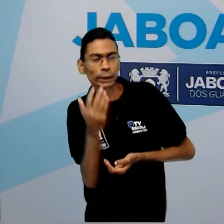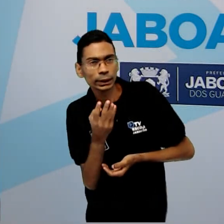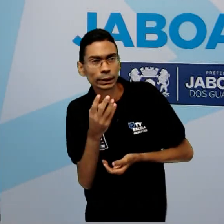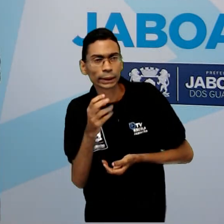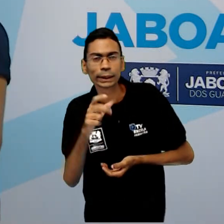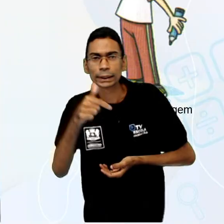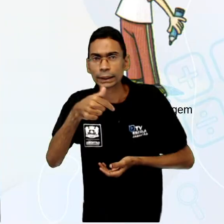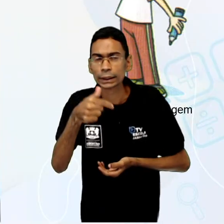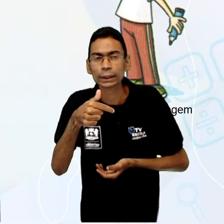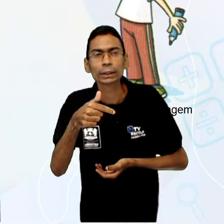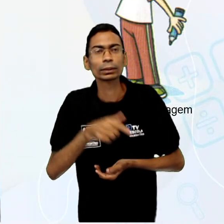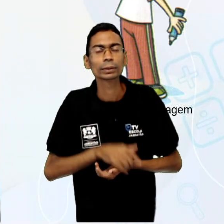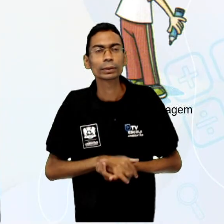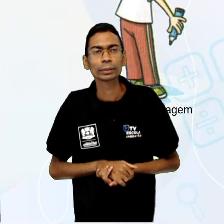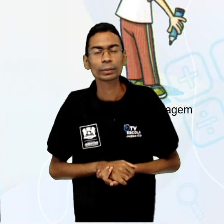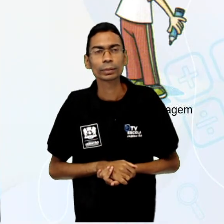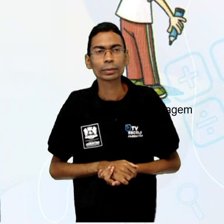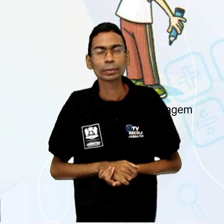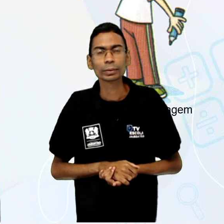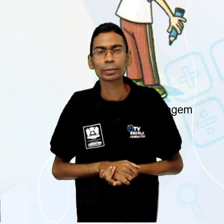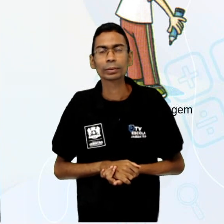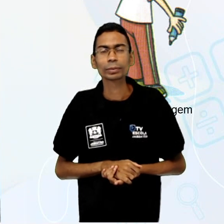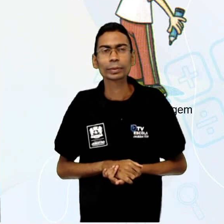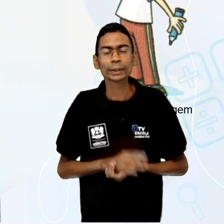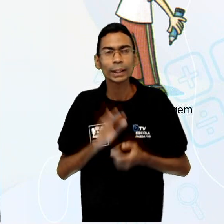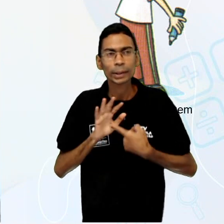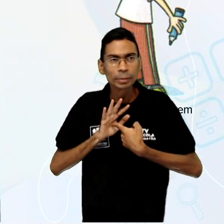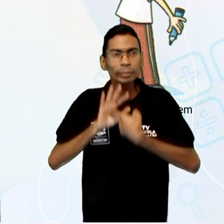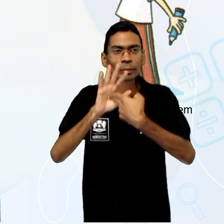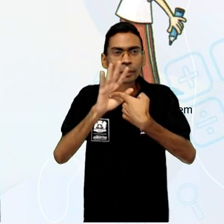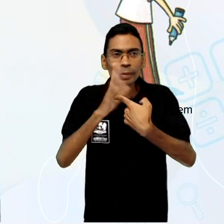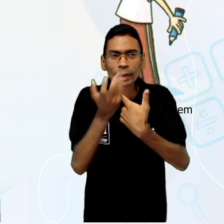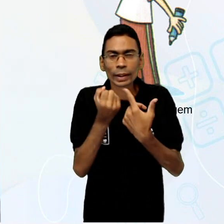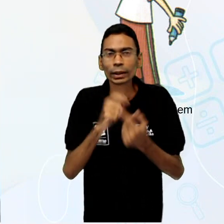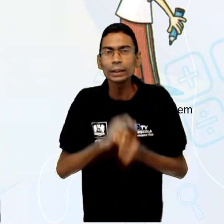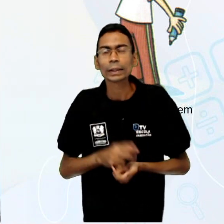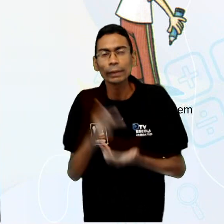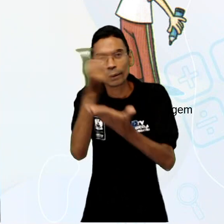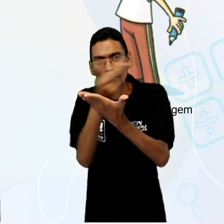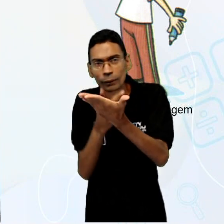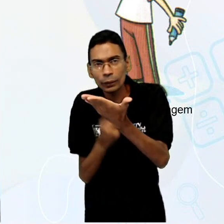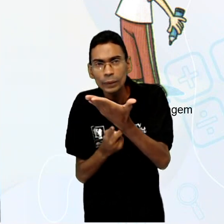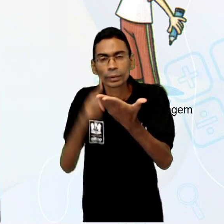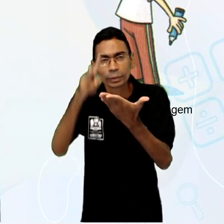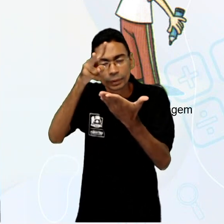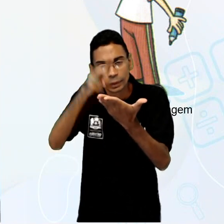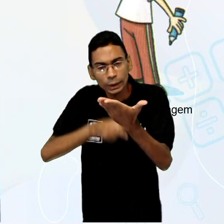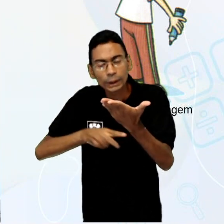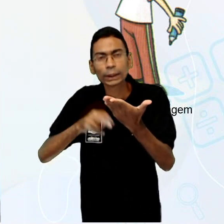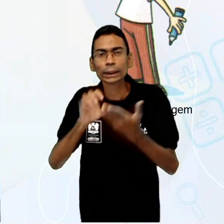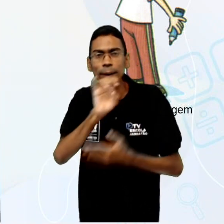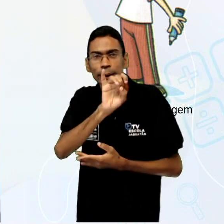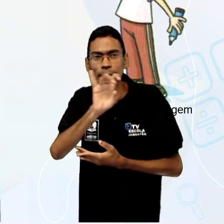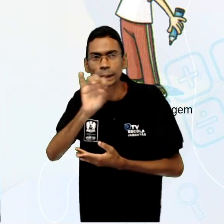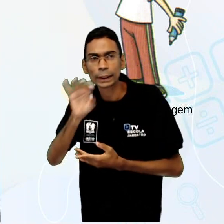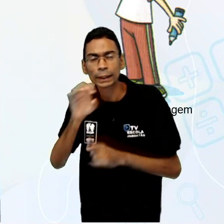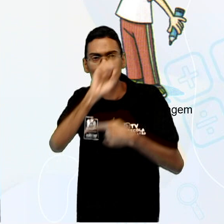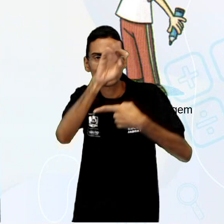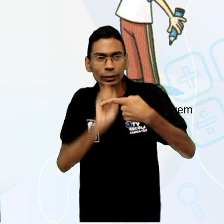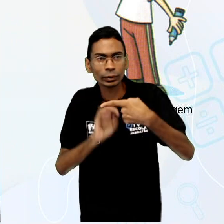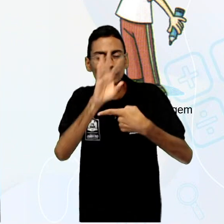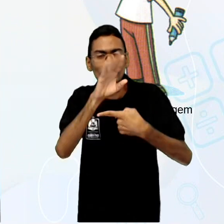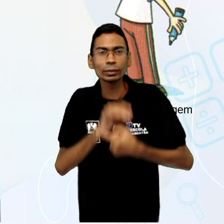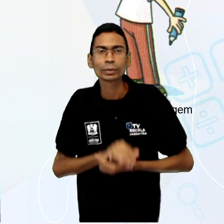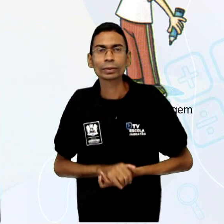Represente cada fração abaixo em forma de figura. Depois escreva como se lê cada fração. Na letra A, nós temos a